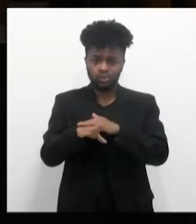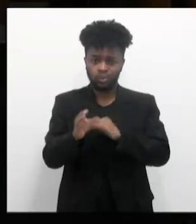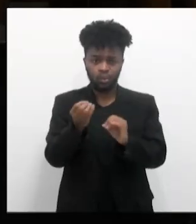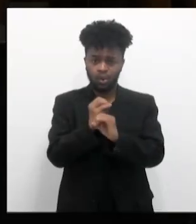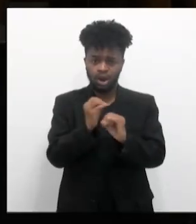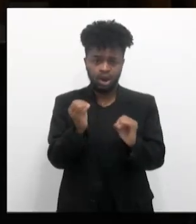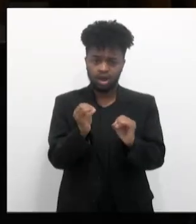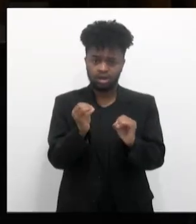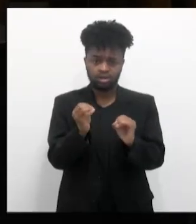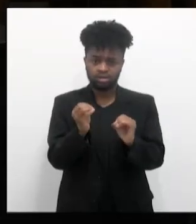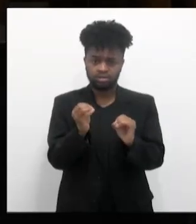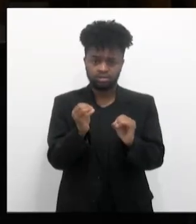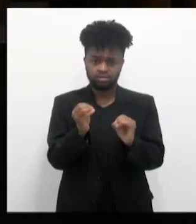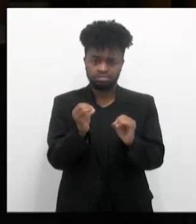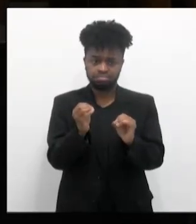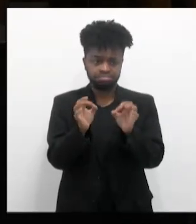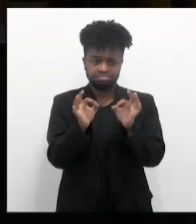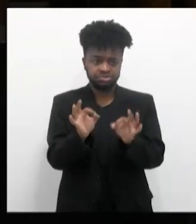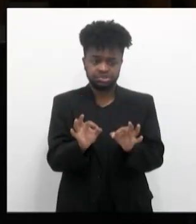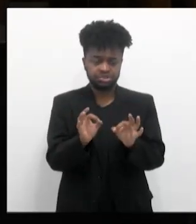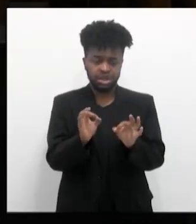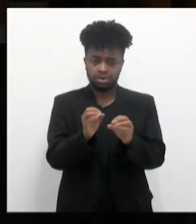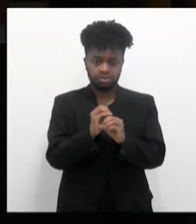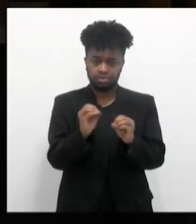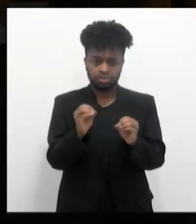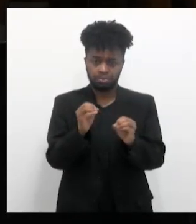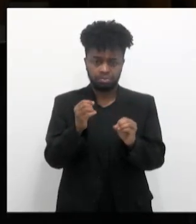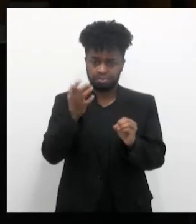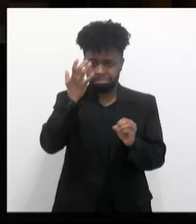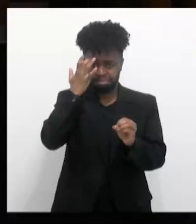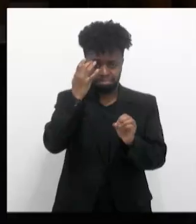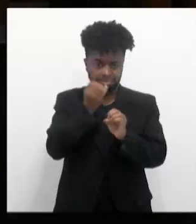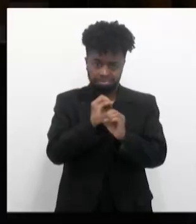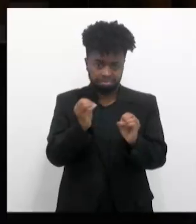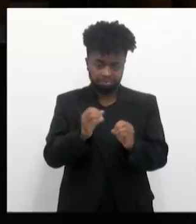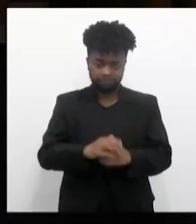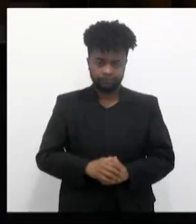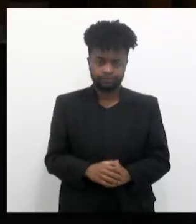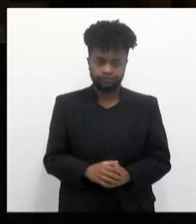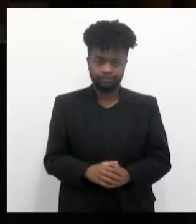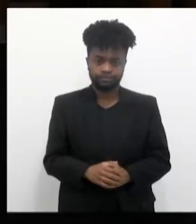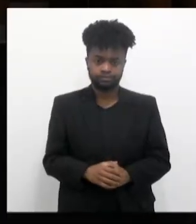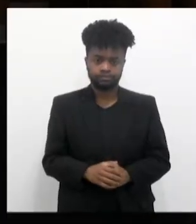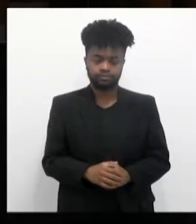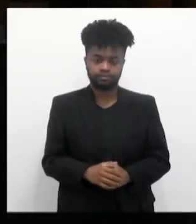nível de coerência. Nenhum nível de coerência.